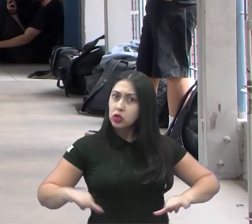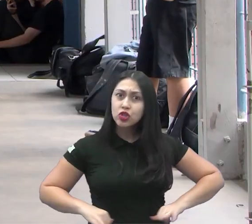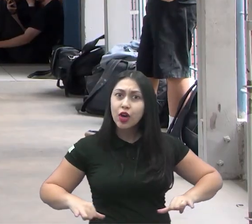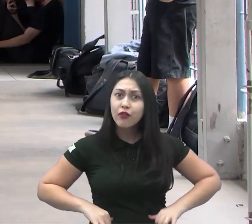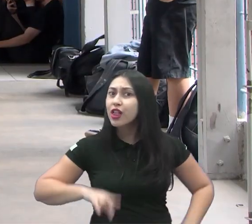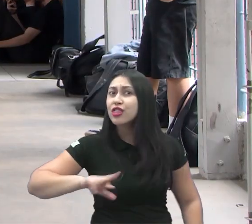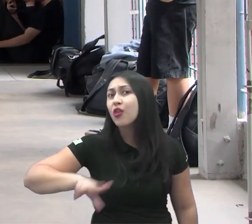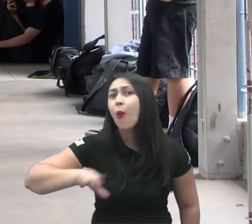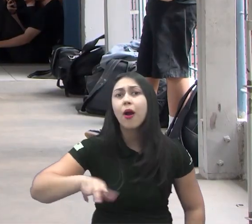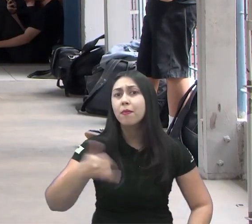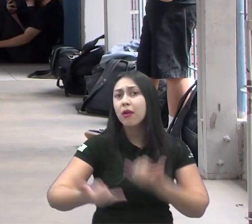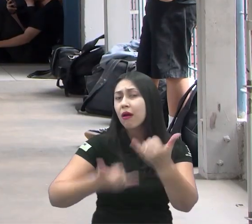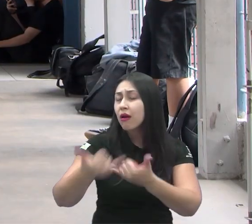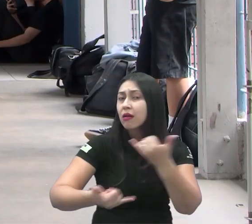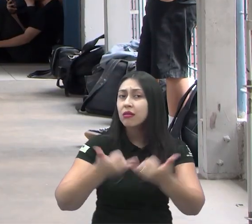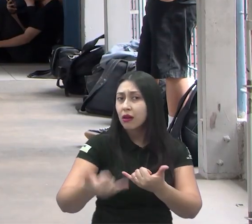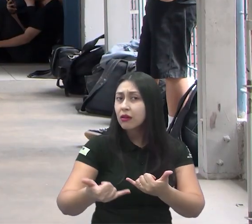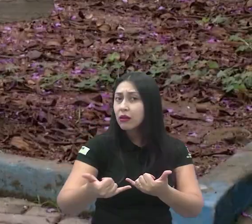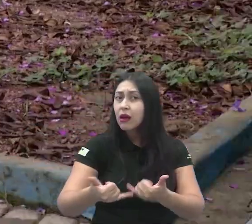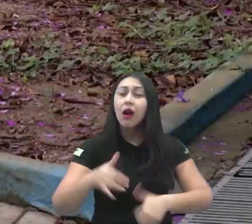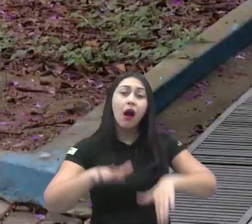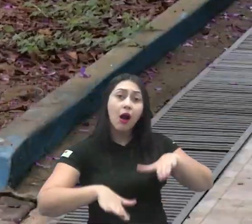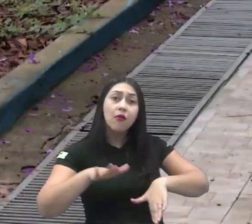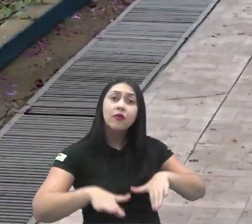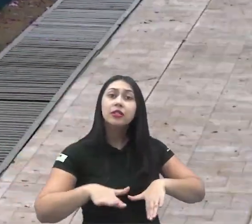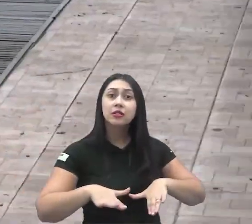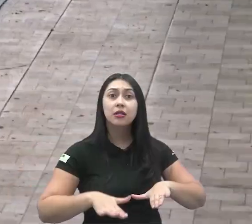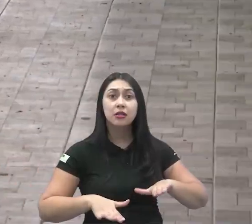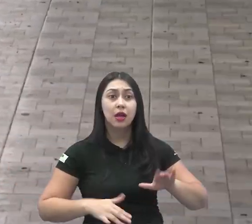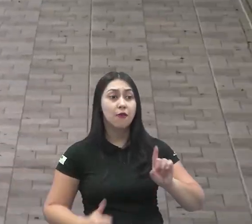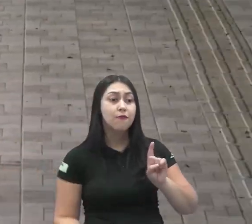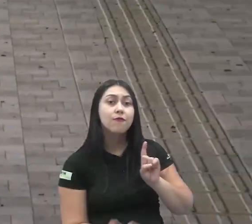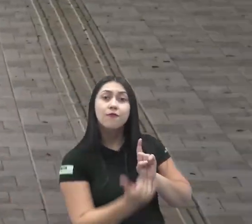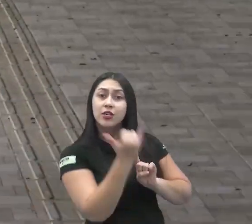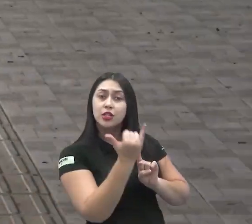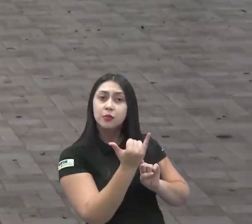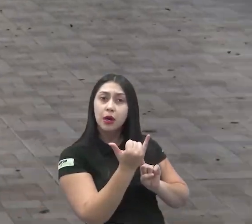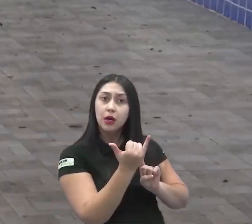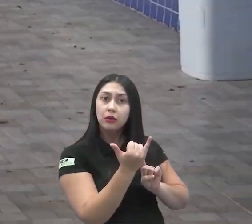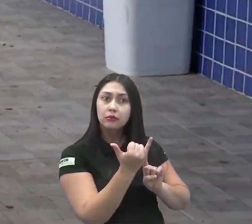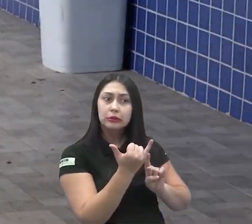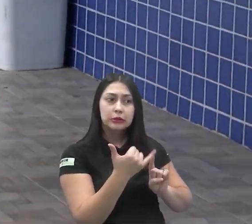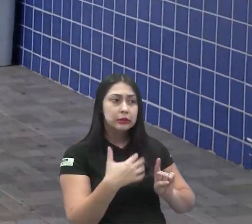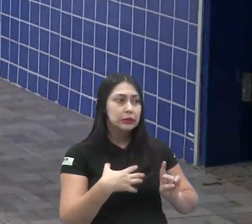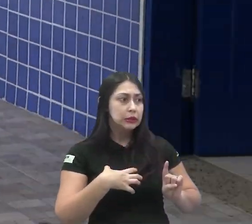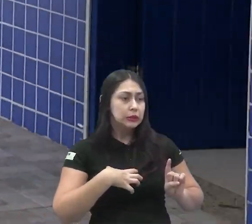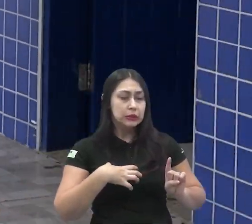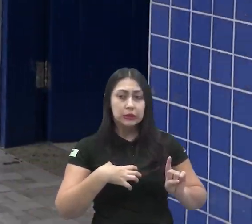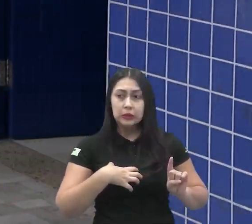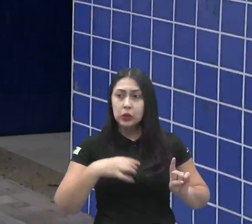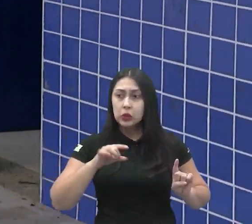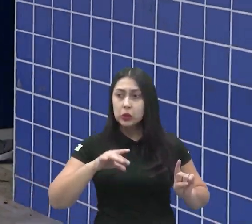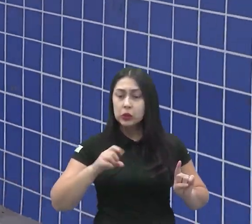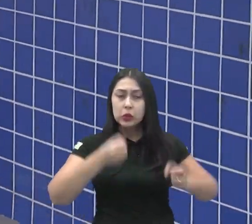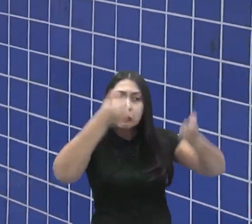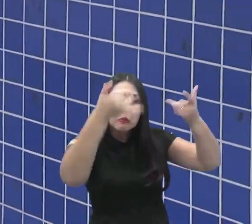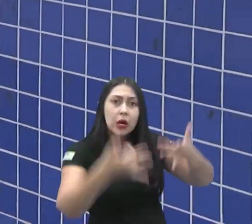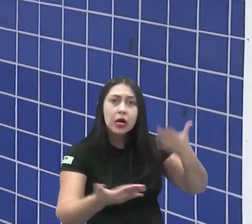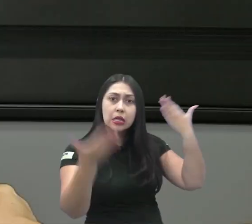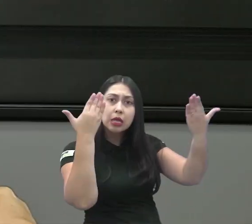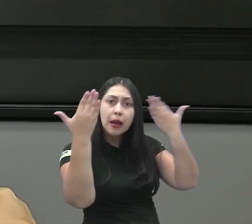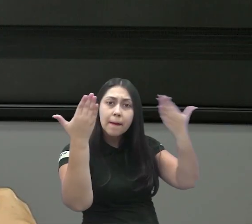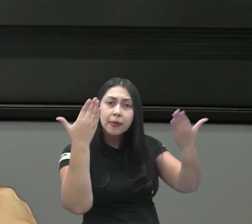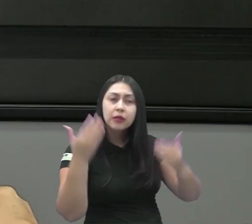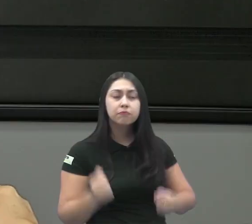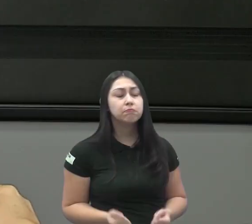alguém sofre, deixa de ser brincadeira. Em muitos casos, a vítima de bullying só revela o que está acontecendo em terapia.